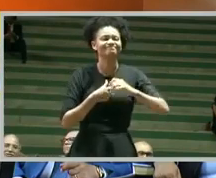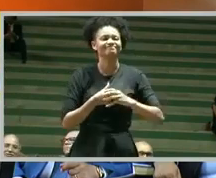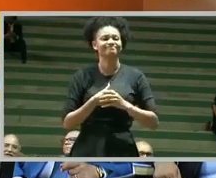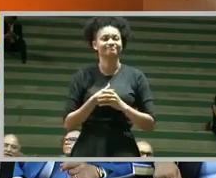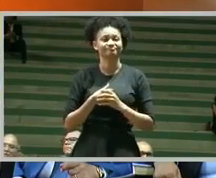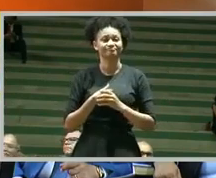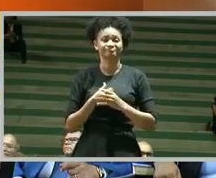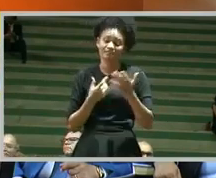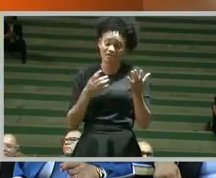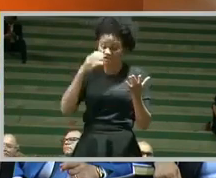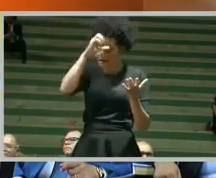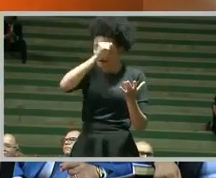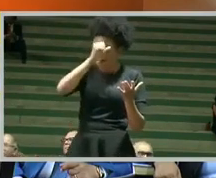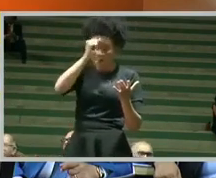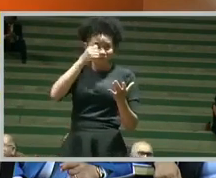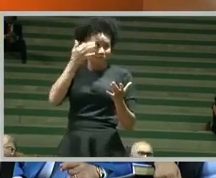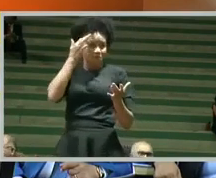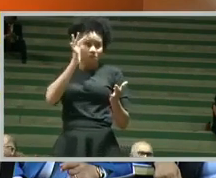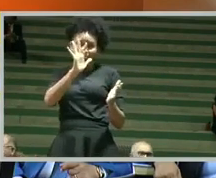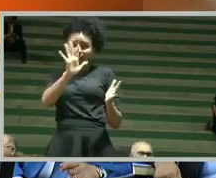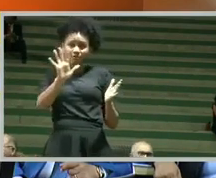Se aprendeu é porque não sabia.